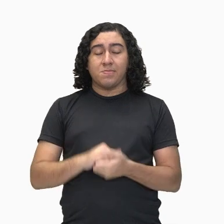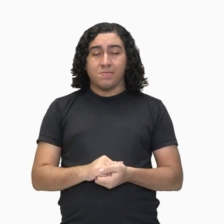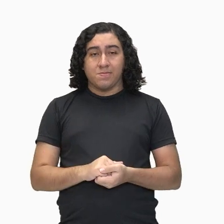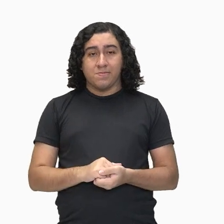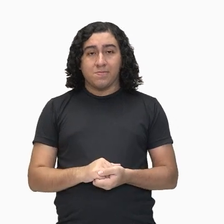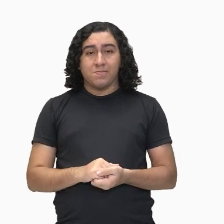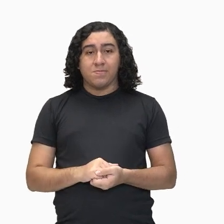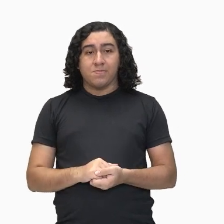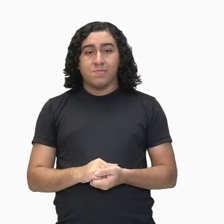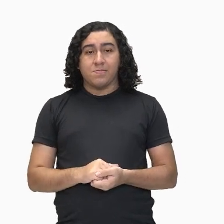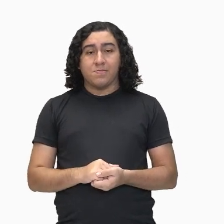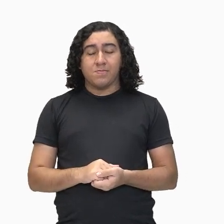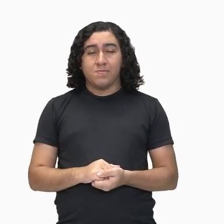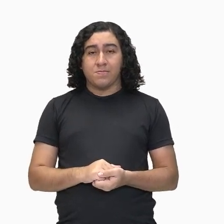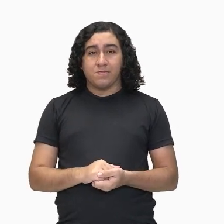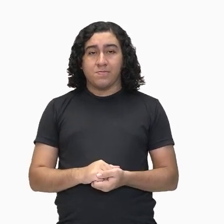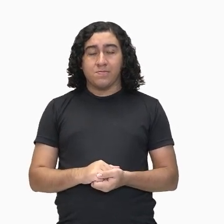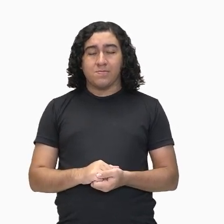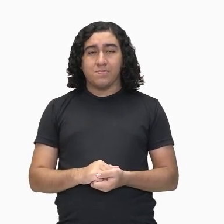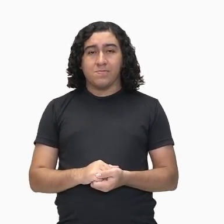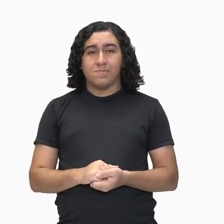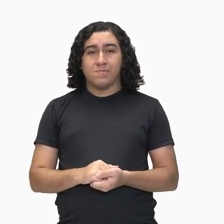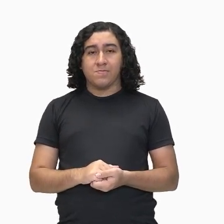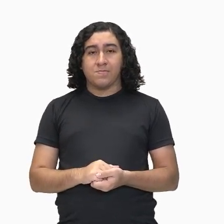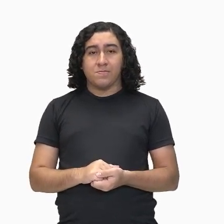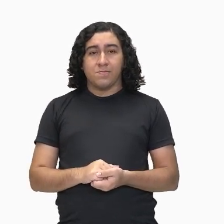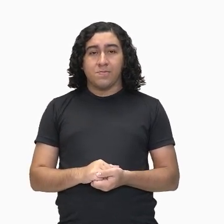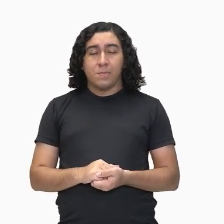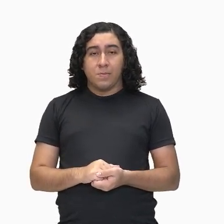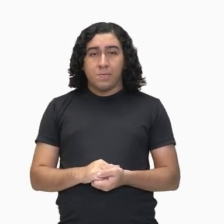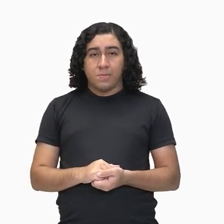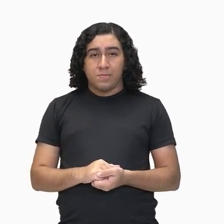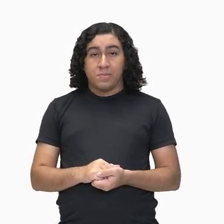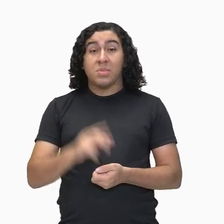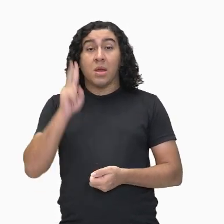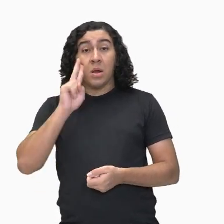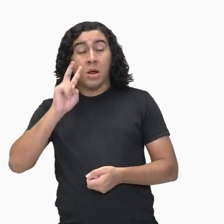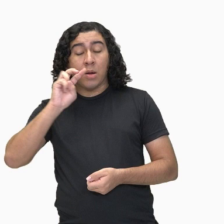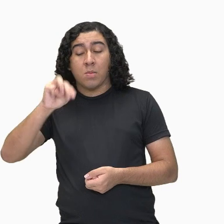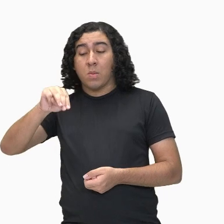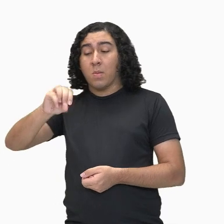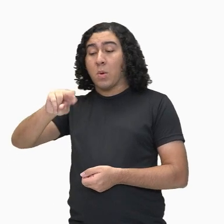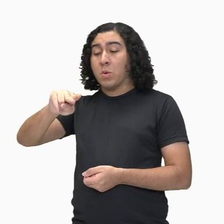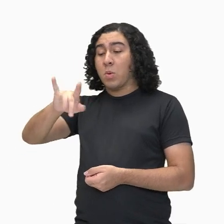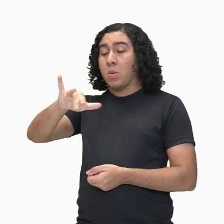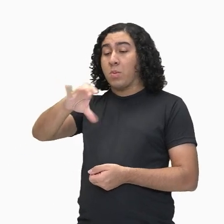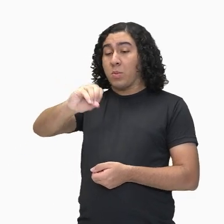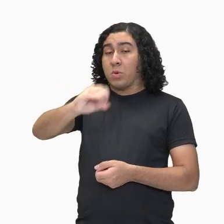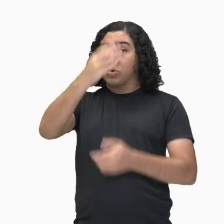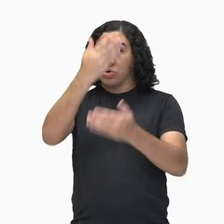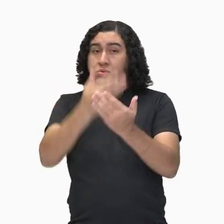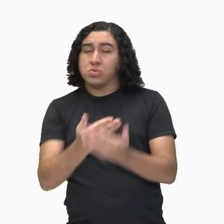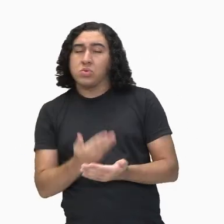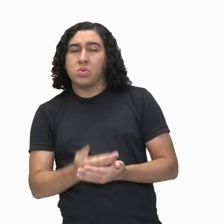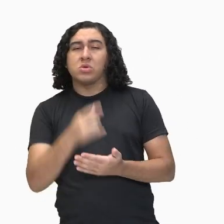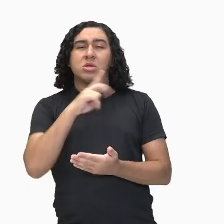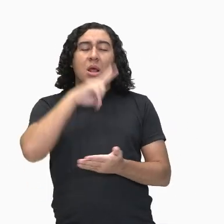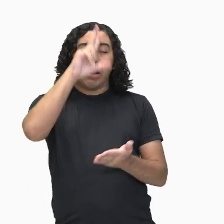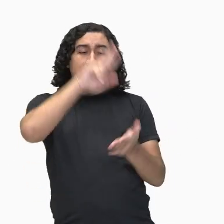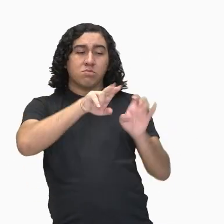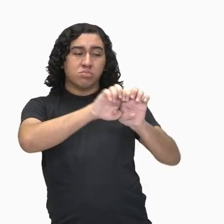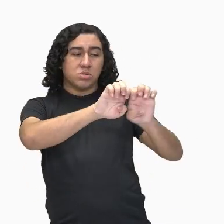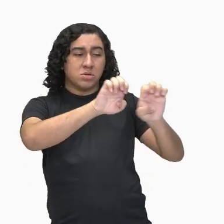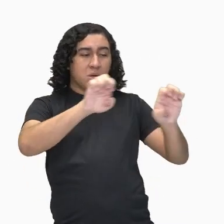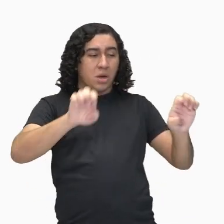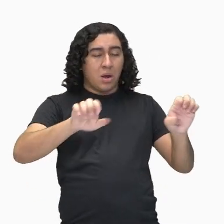semelhantes. Então, você lembra lá quando se estudou o monômio? Quando você fez a leitura aí de monômio, o que era que